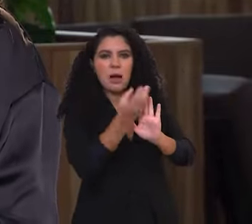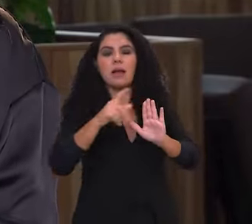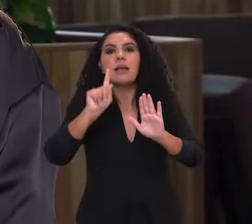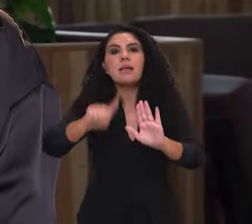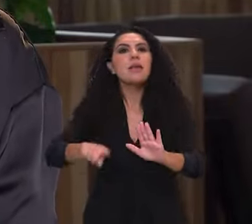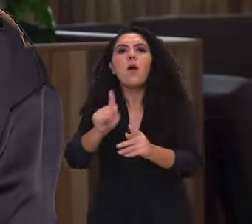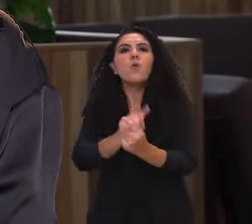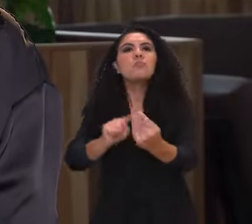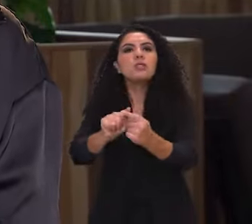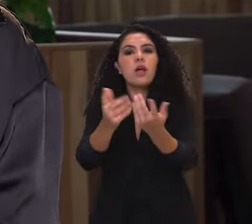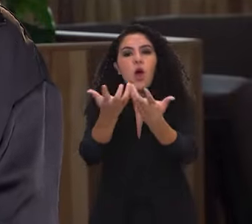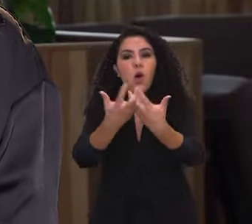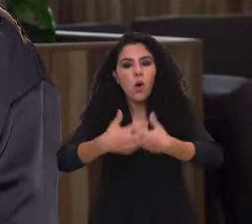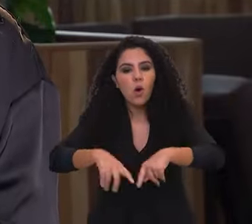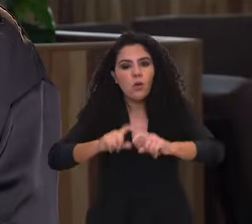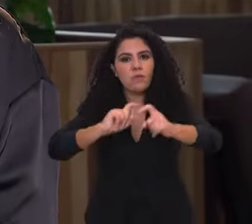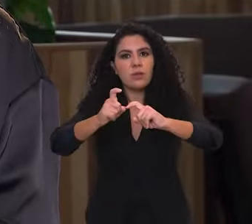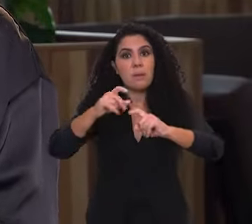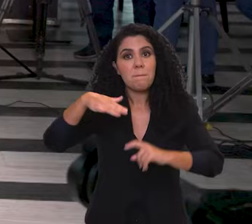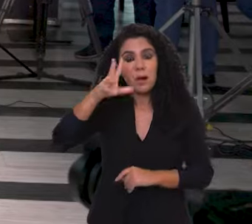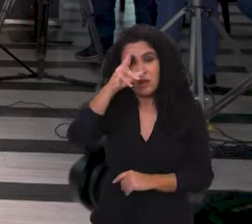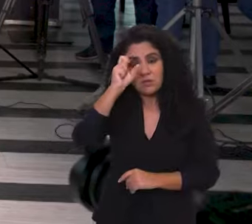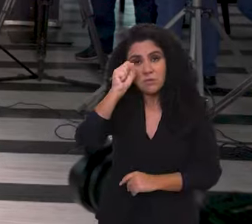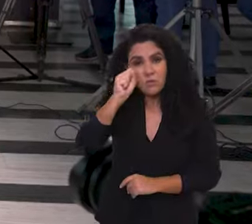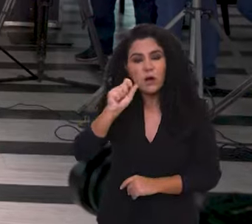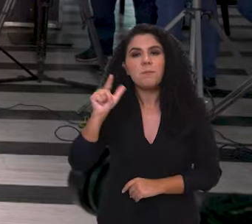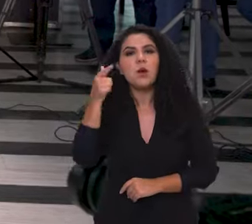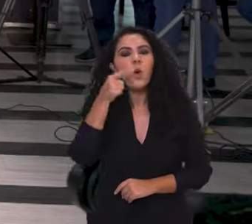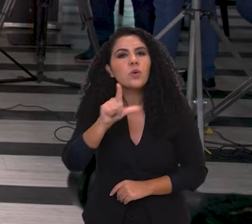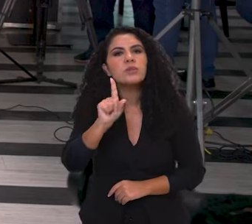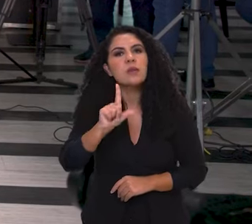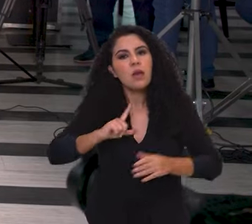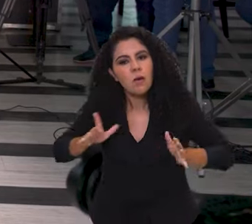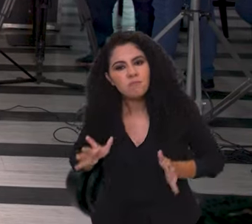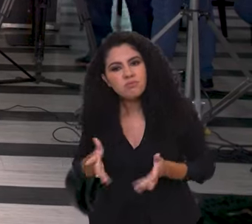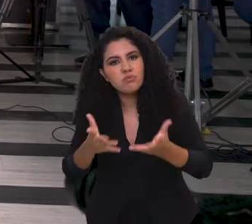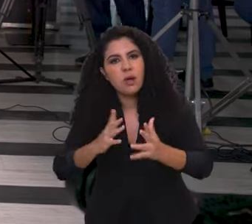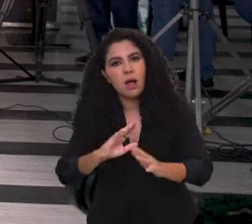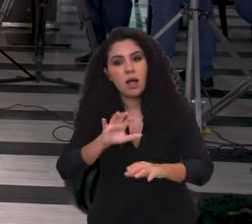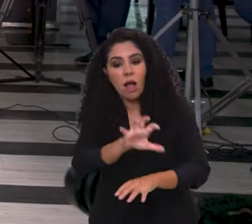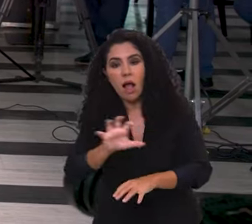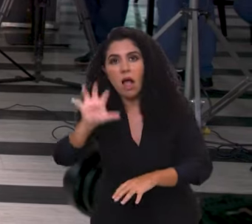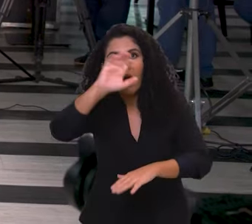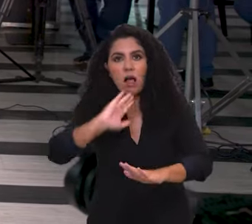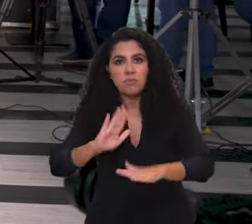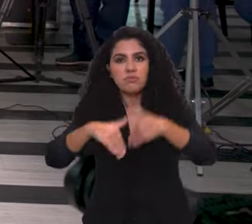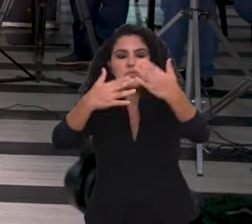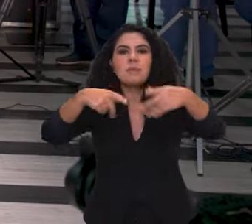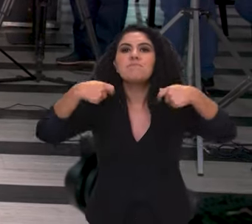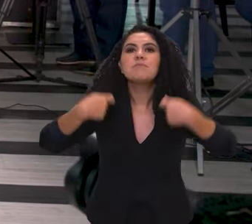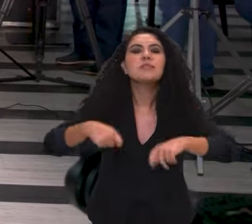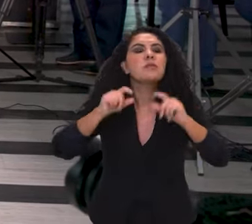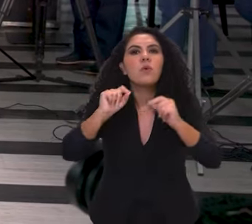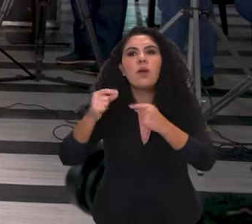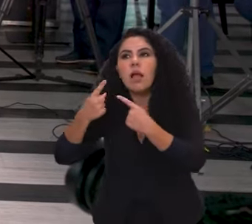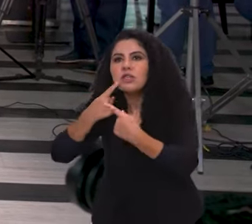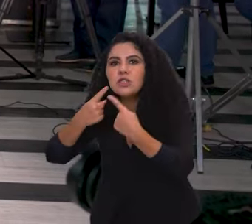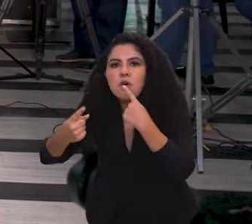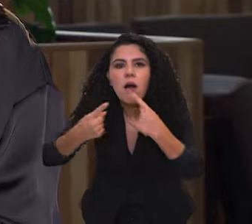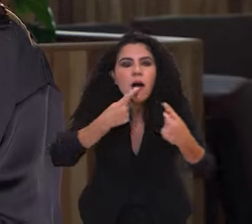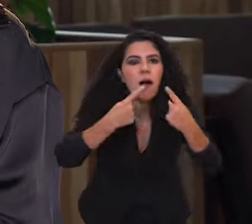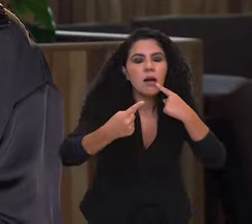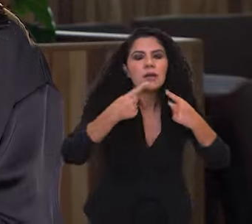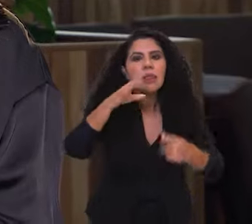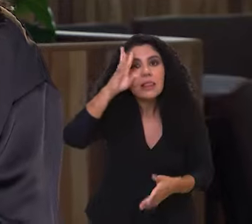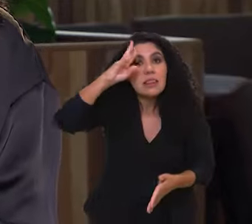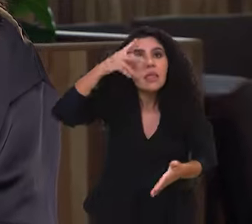governança fortalecida. Para a gente ajudar a desenvolver as regiões do país, é preciso que muitos atores dialoguem, definam